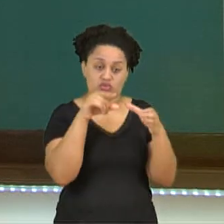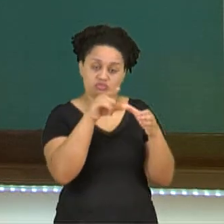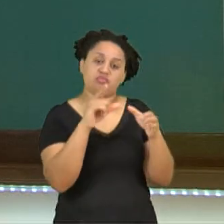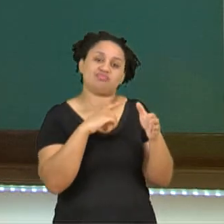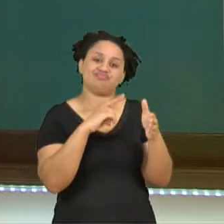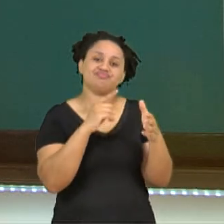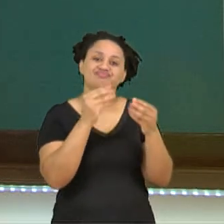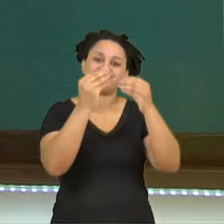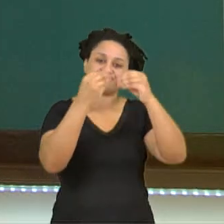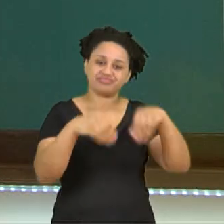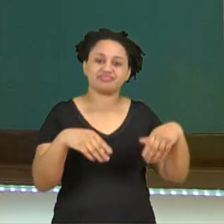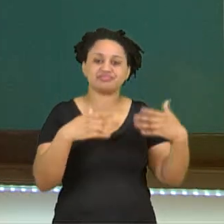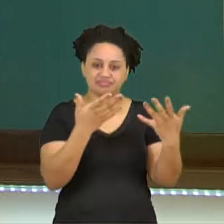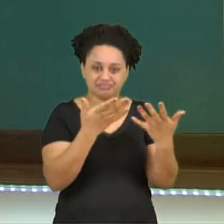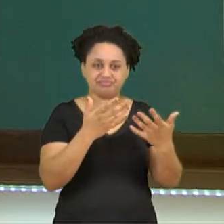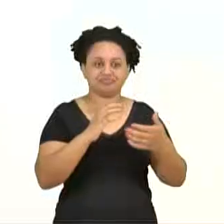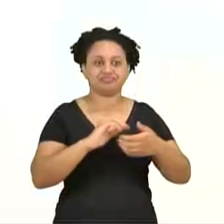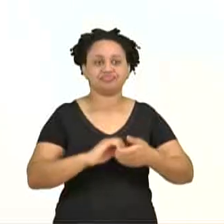ok?